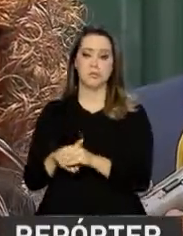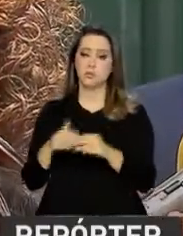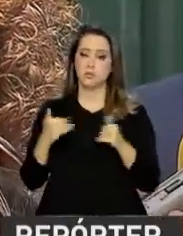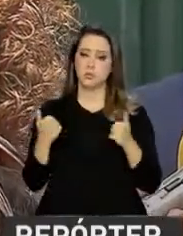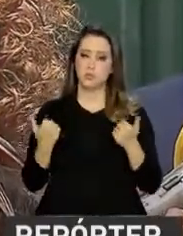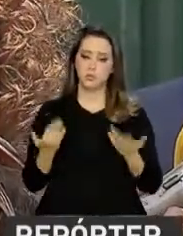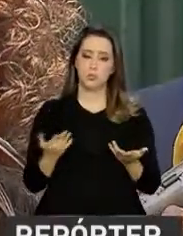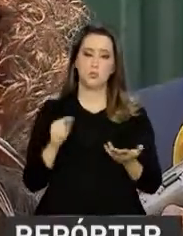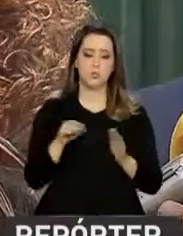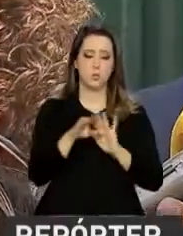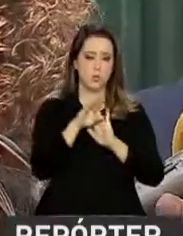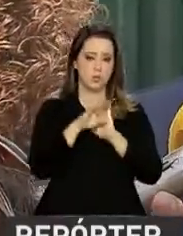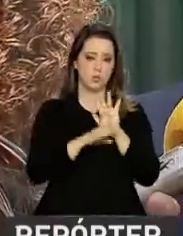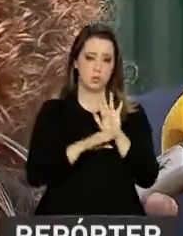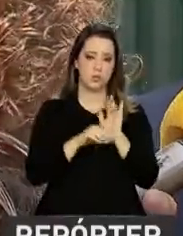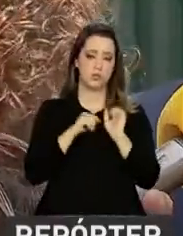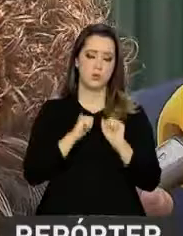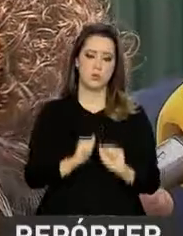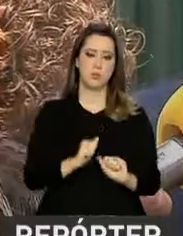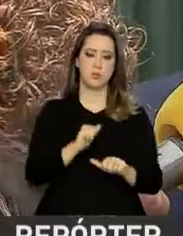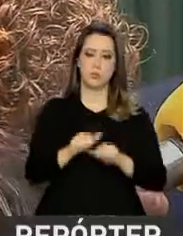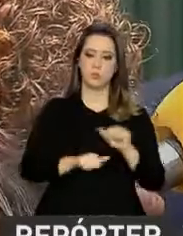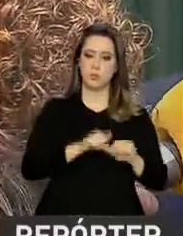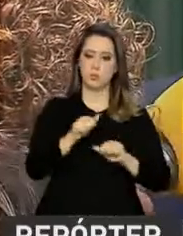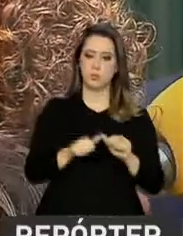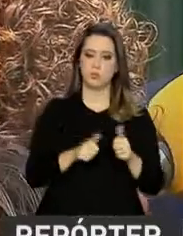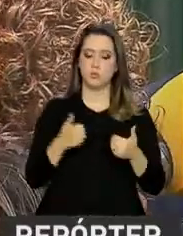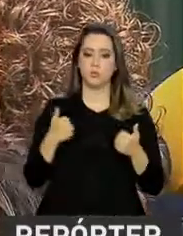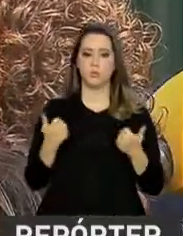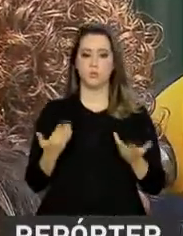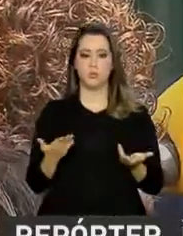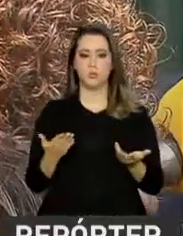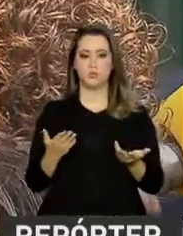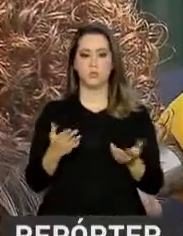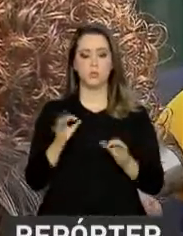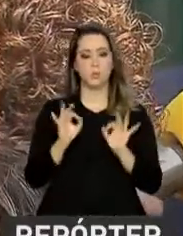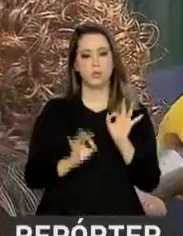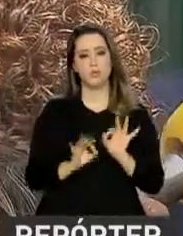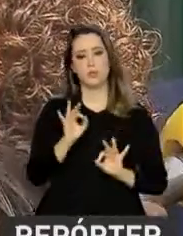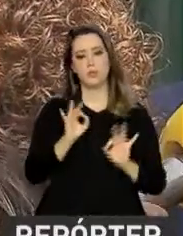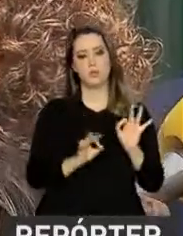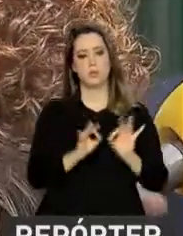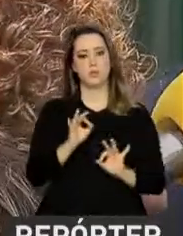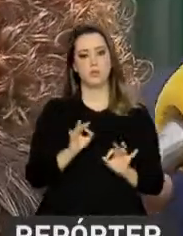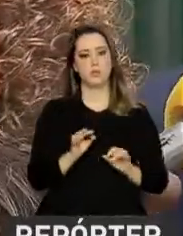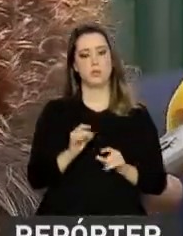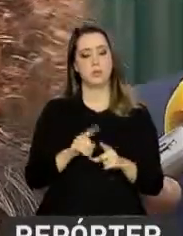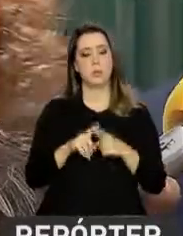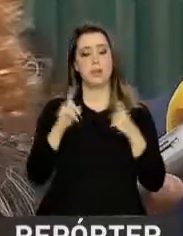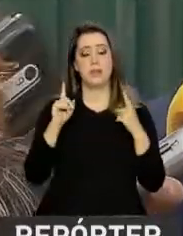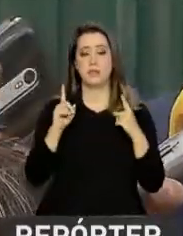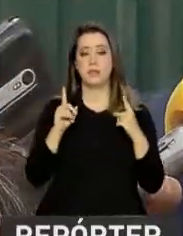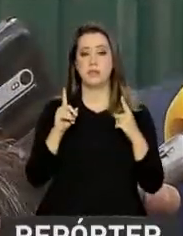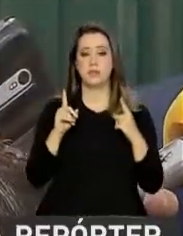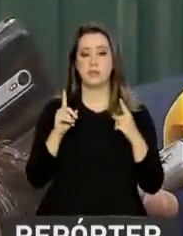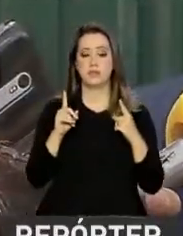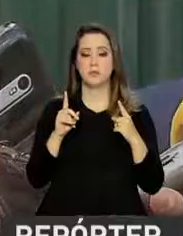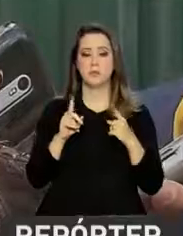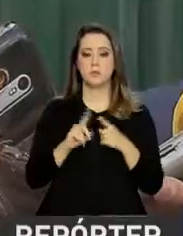o projeto ainda pode digamos assim ser aprimorado desde que não